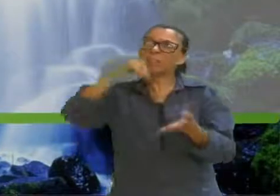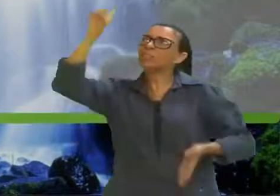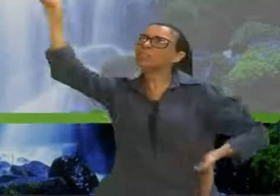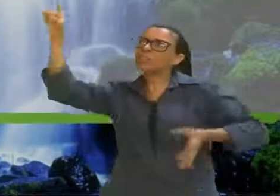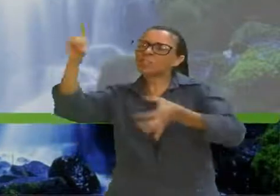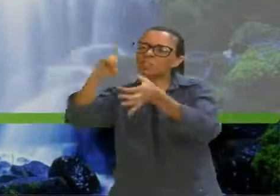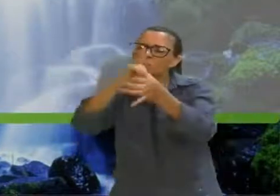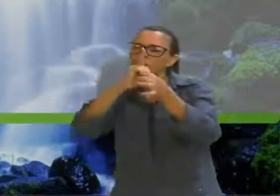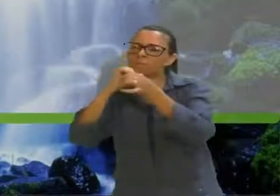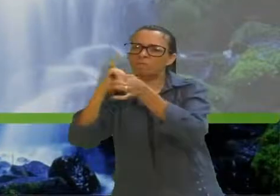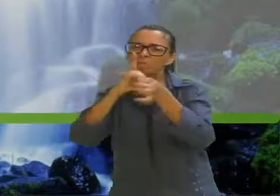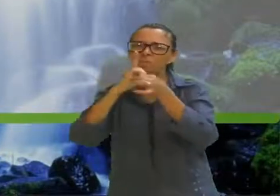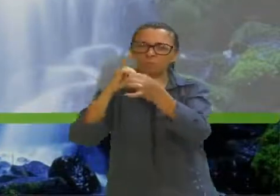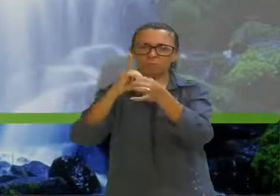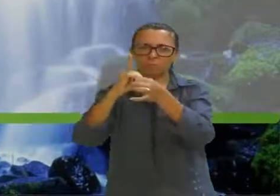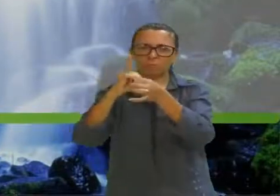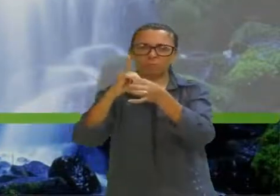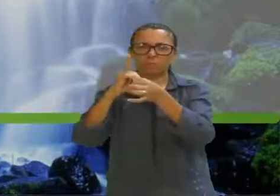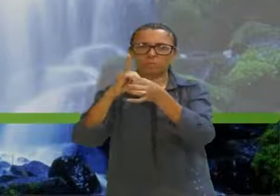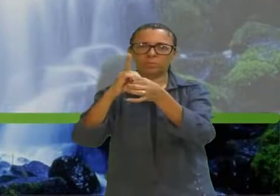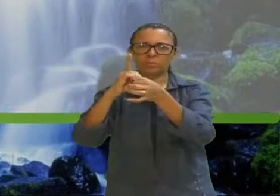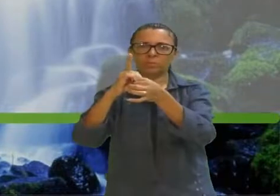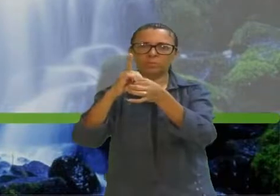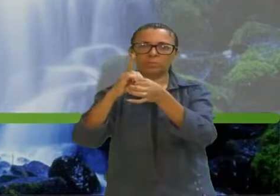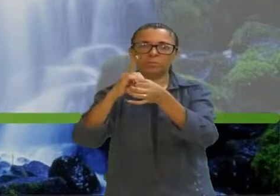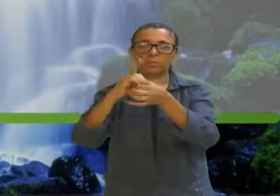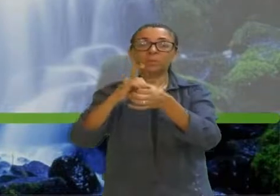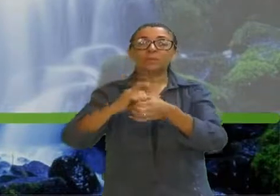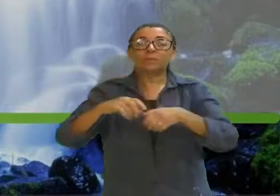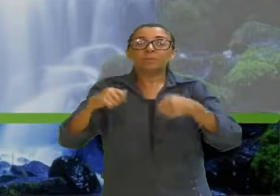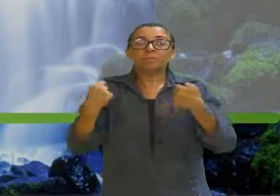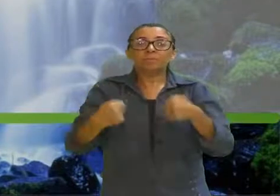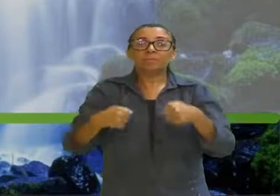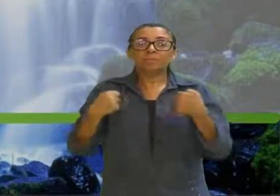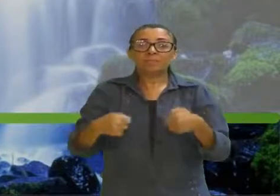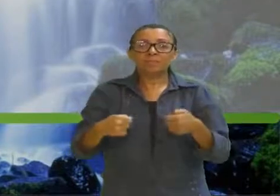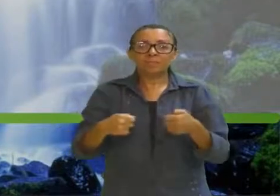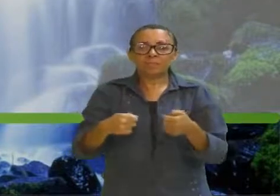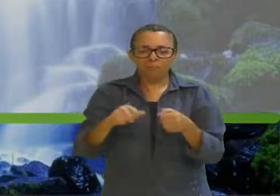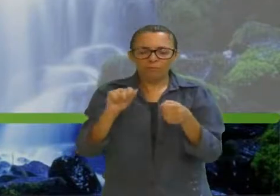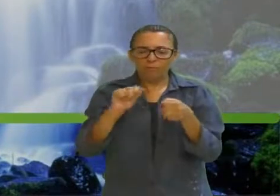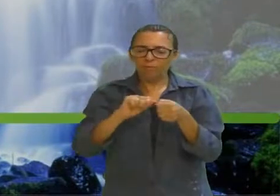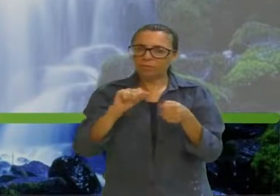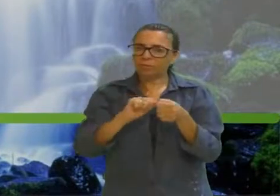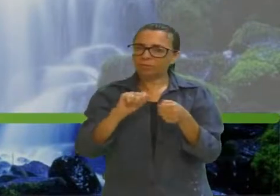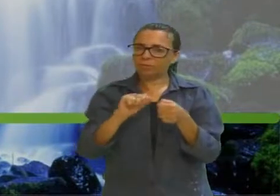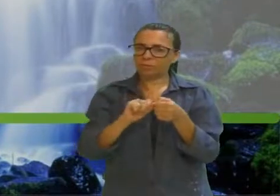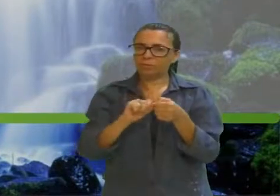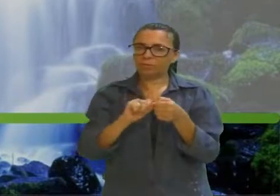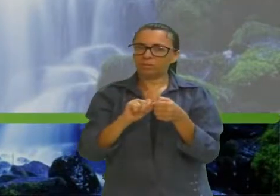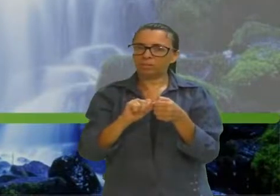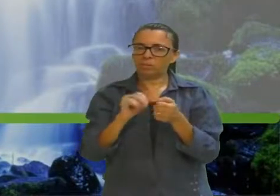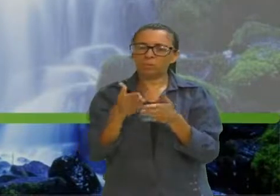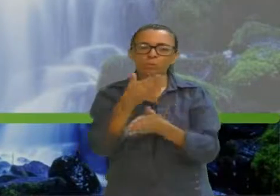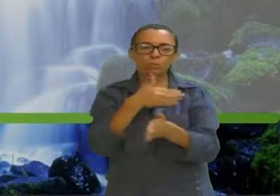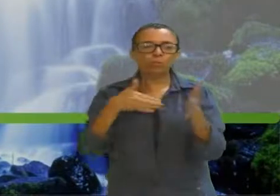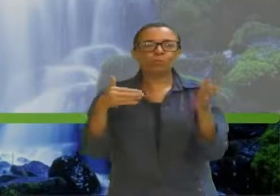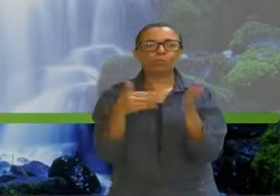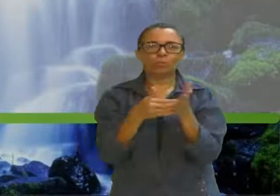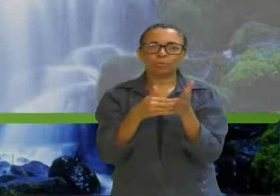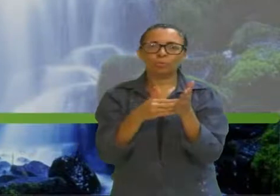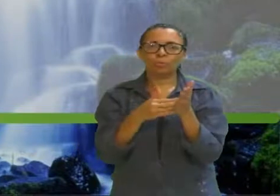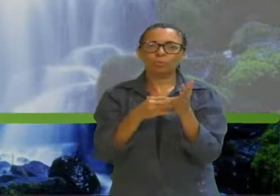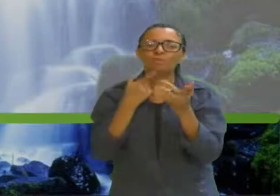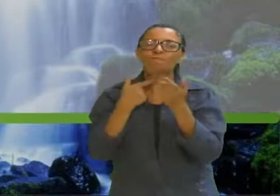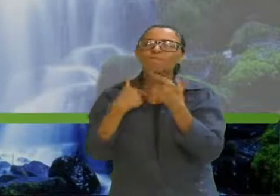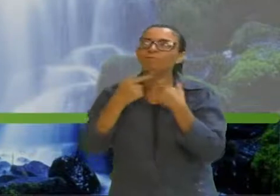Amados, essa é a grande questão de estarmos... Quando nós dizemos que nós conhecemos a